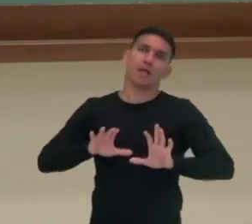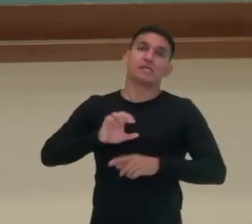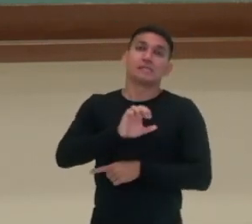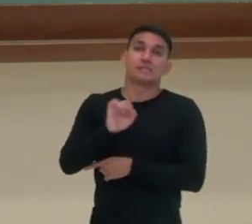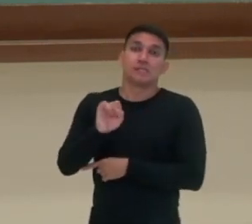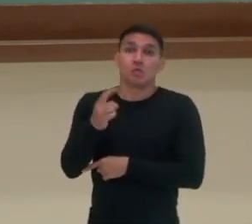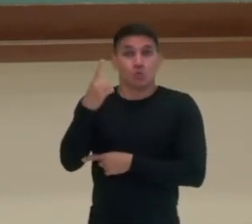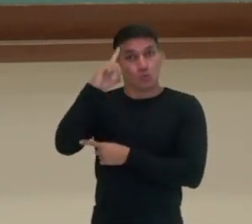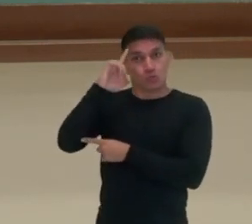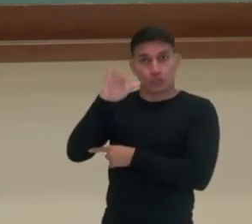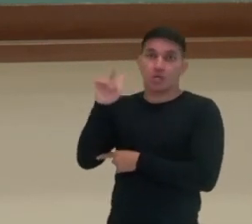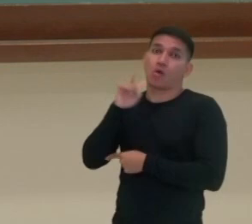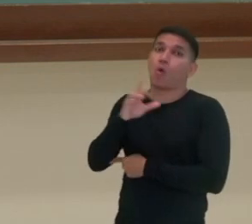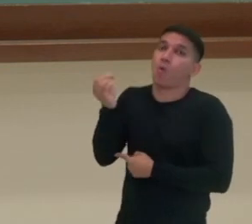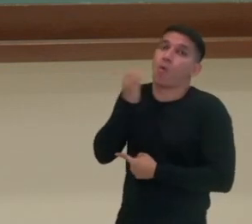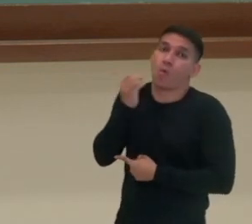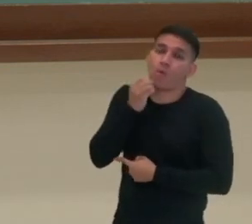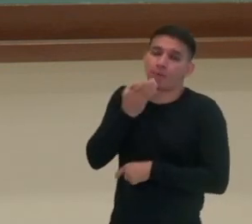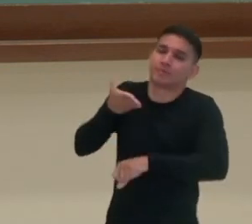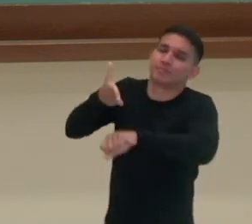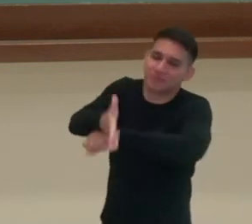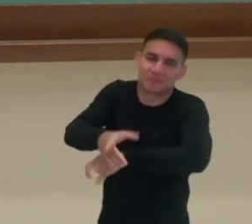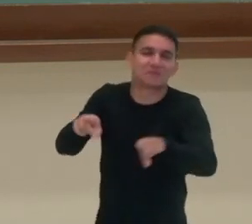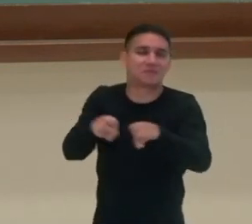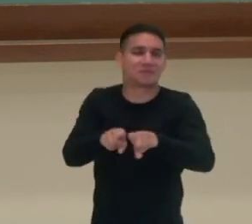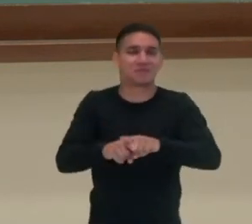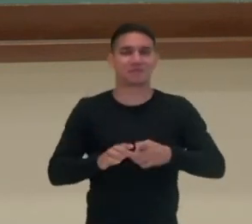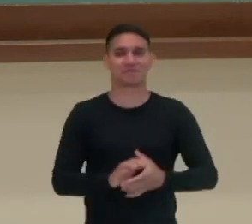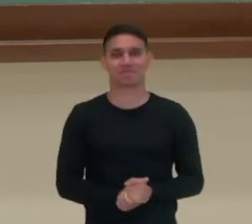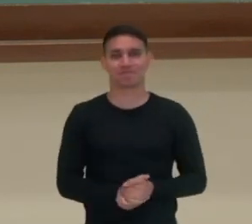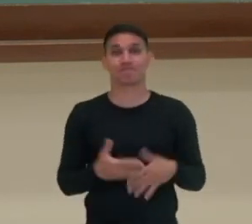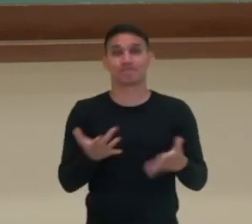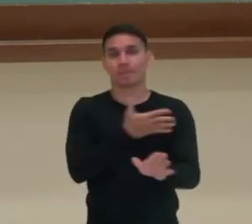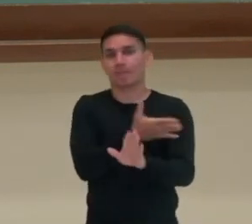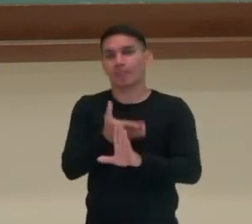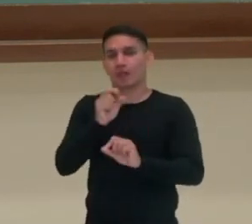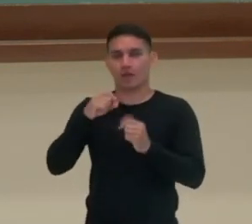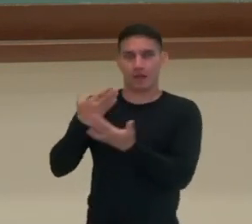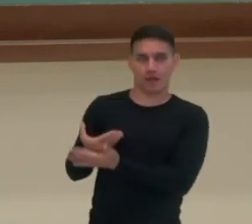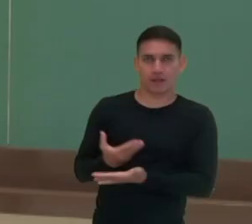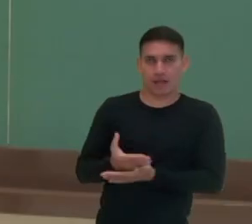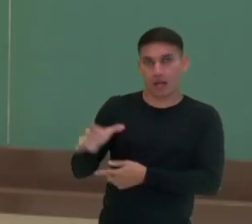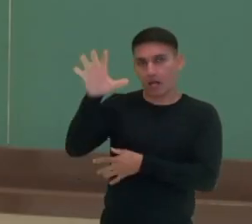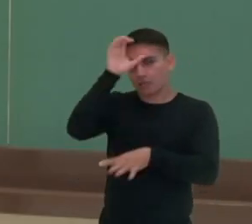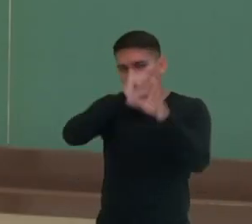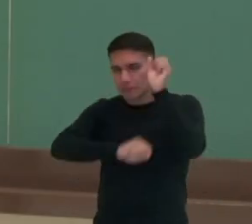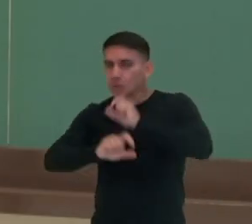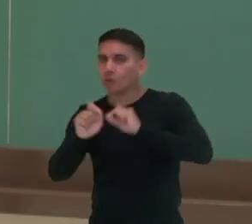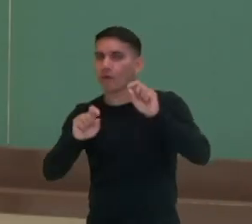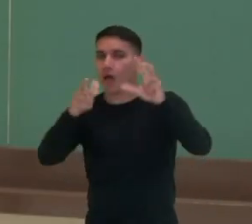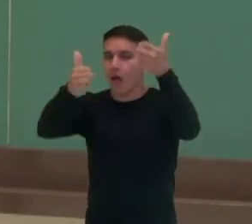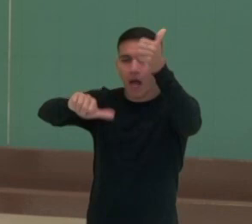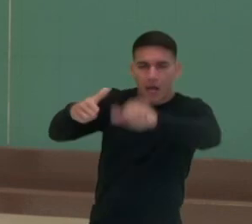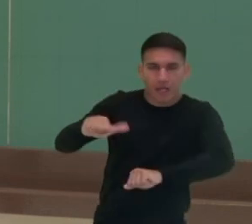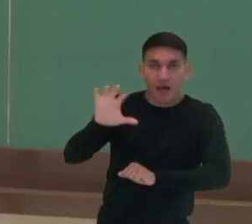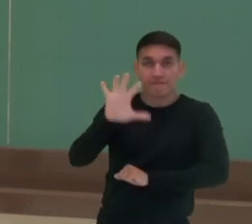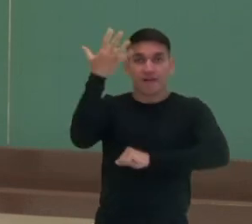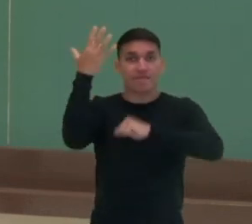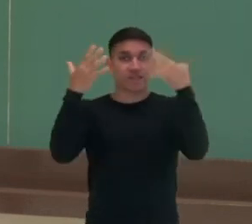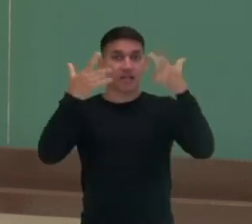dia tiver a oportunidade de estar presente em alguma delas. Nessa aula conhecemos e analisamos as festas e as